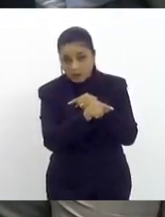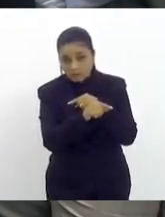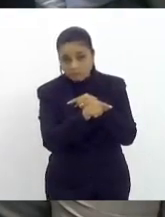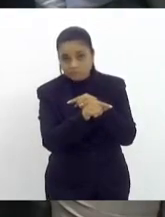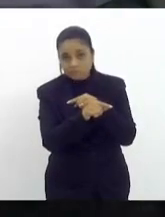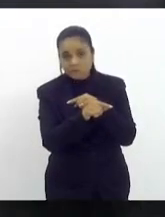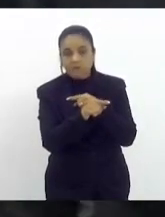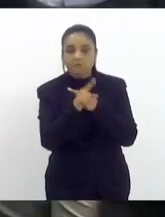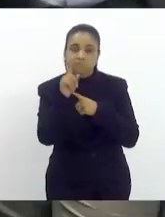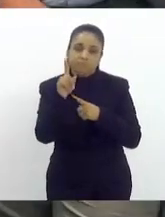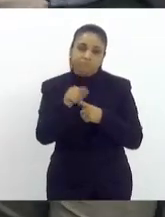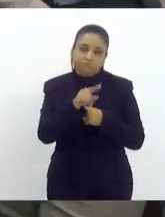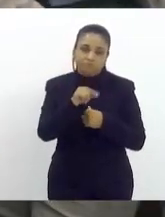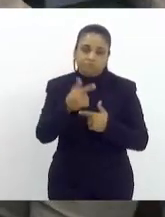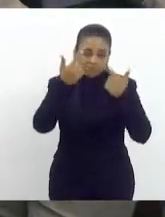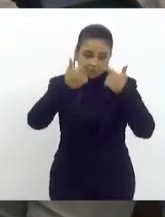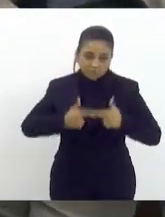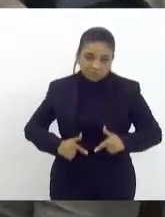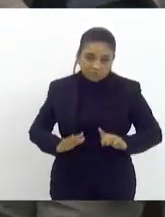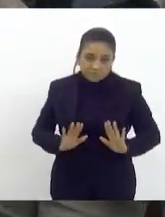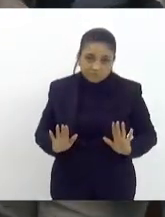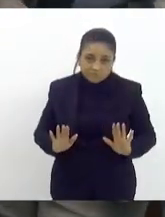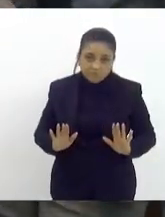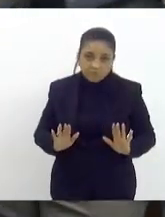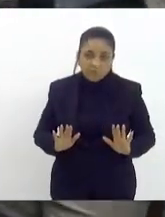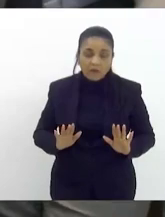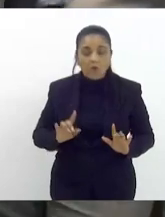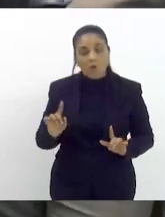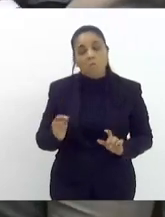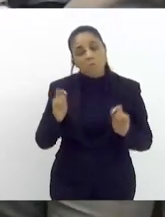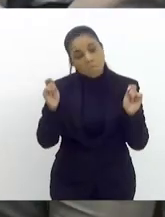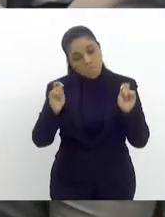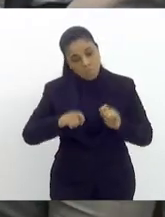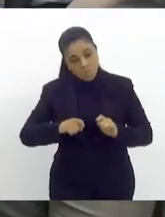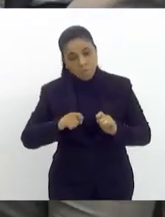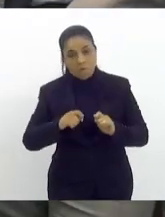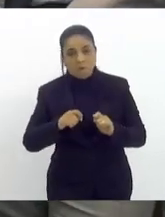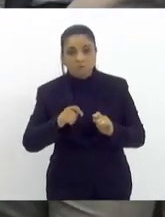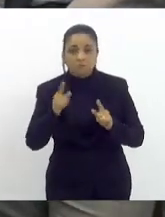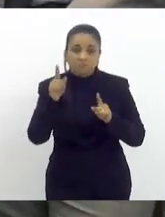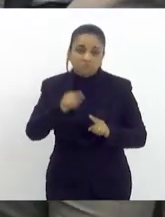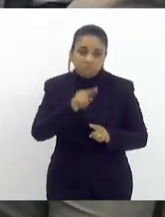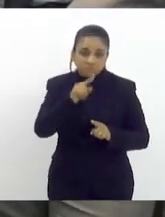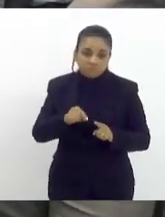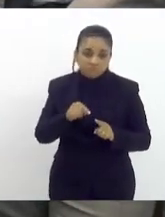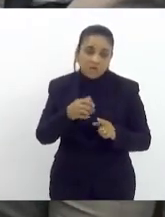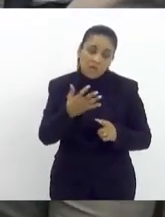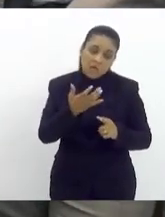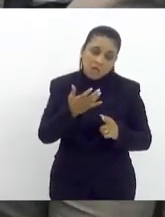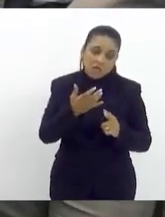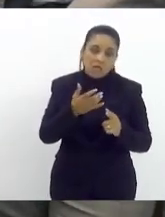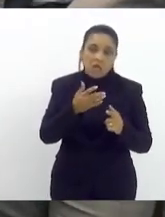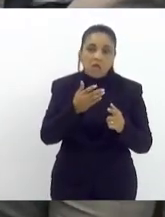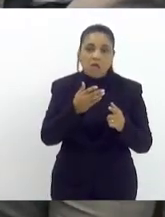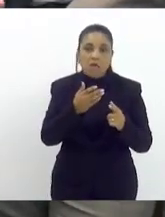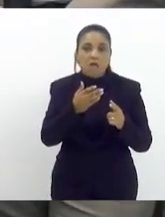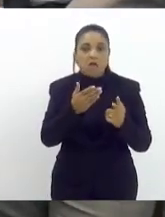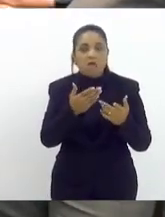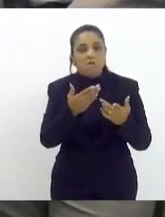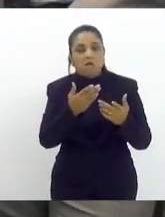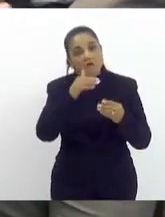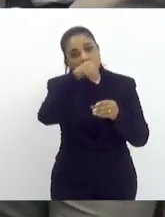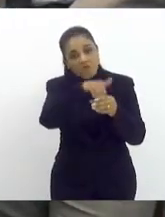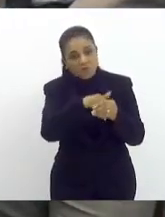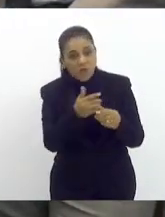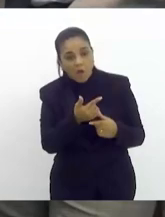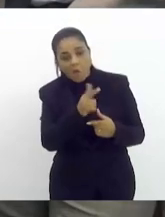abstenção. Então, um pode querer se abster em um e ser favorável ao outro e vice-versa. Tem que ter um espaço,